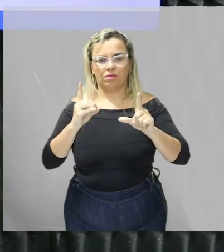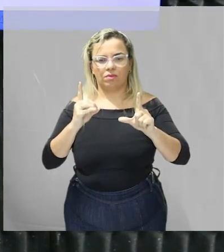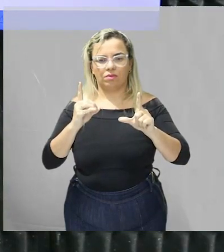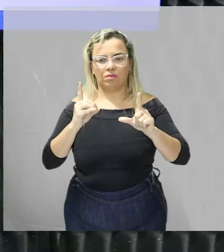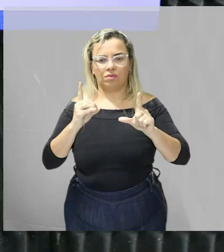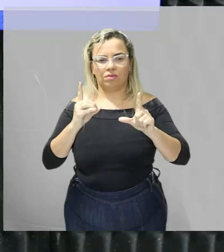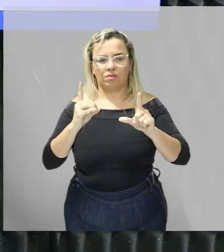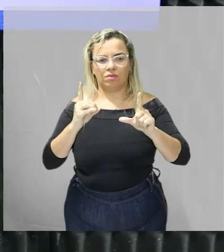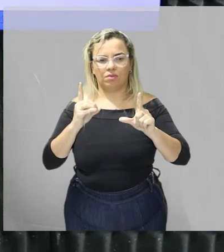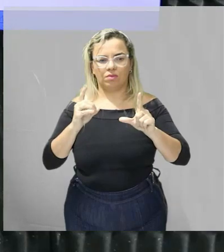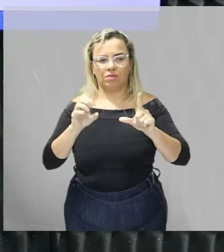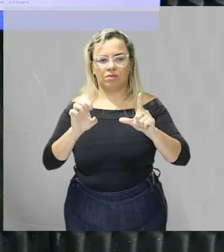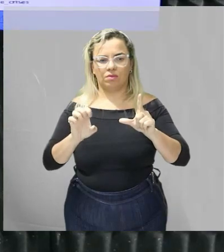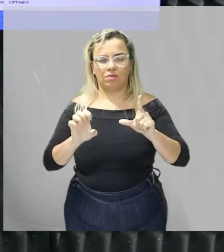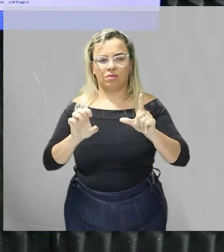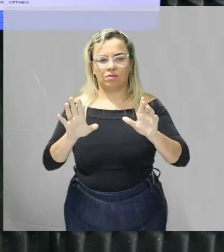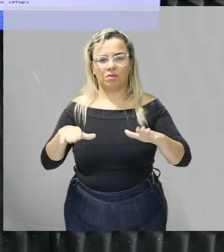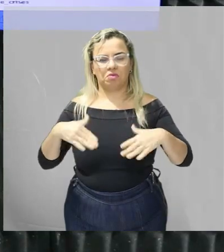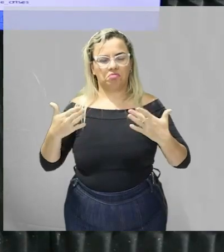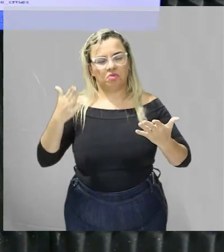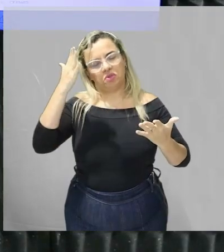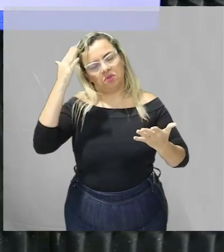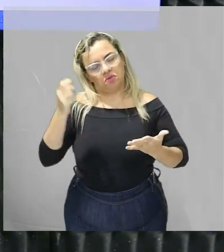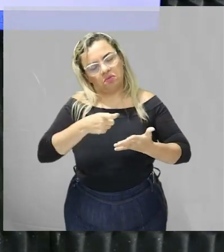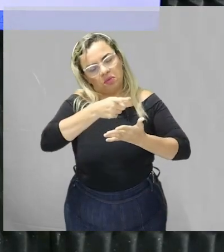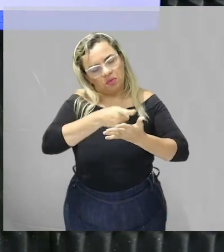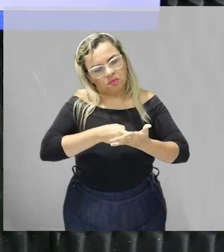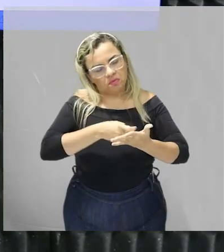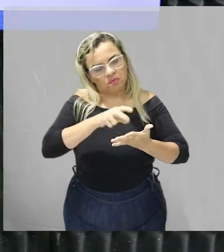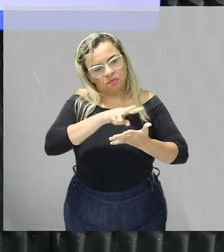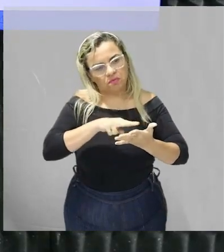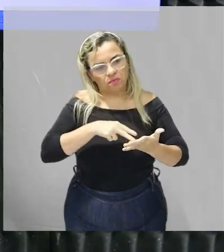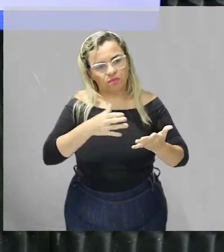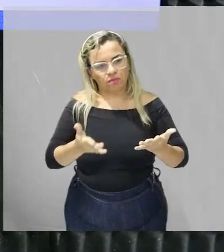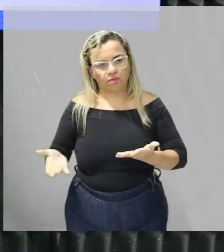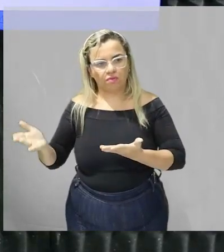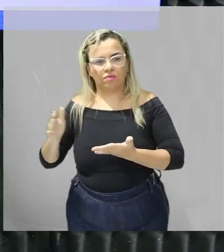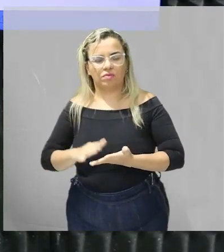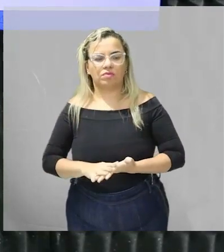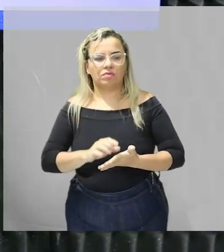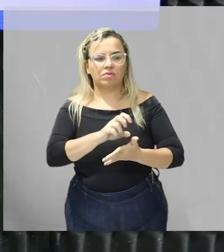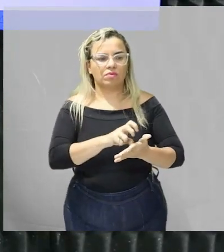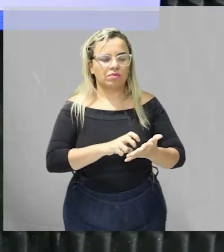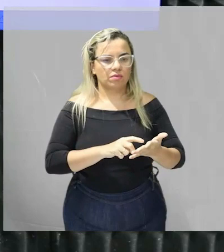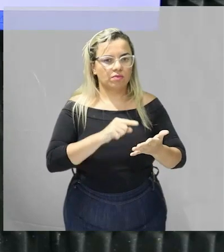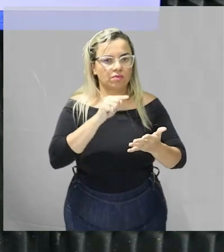sei. Bora ver primeiro o texto. Vamos lá. O texto diz o seguinte.